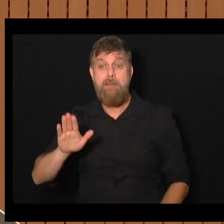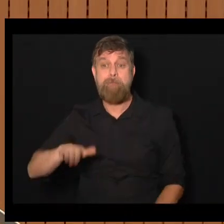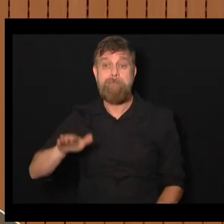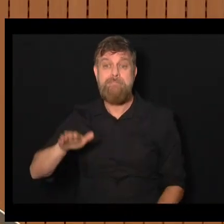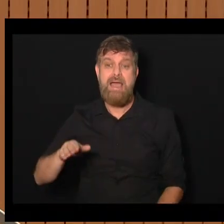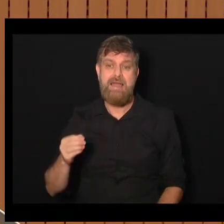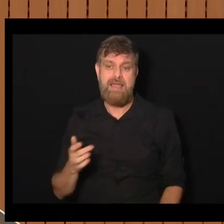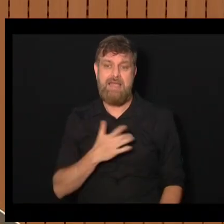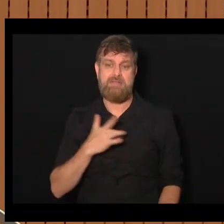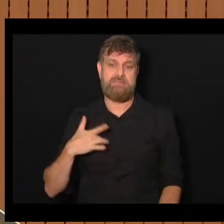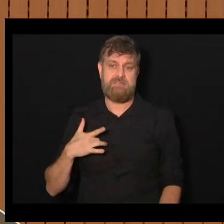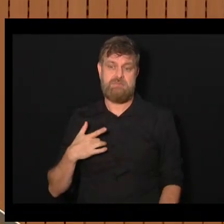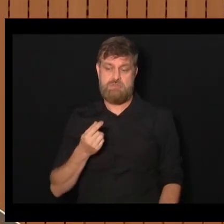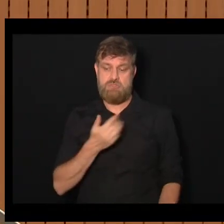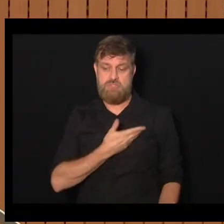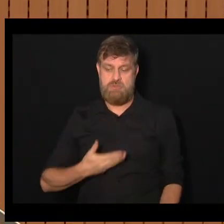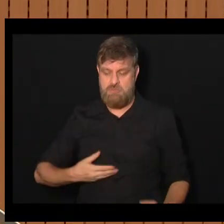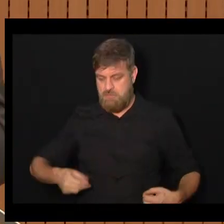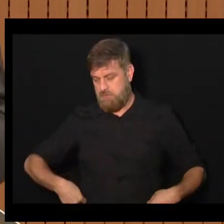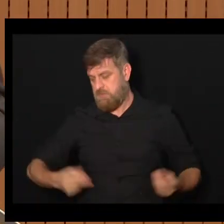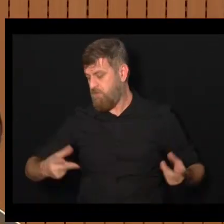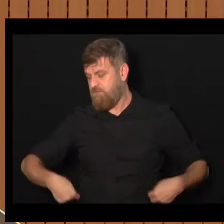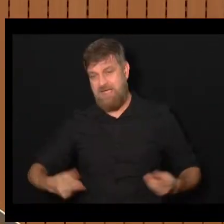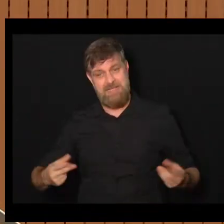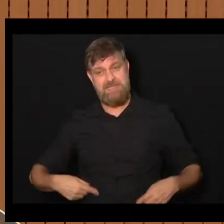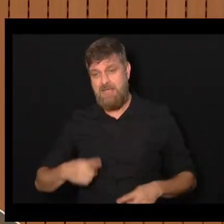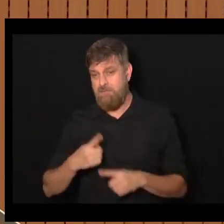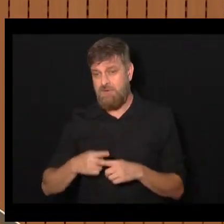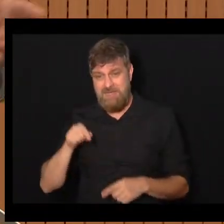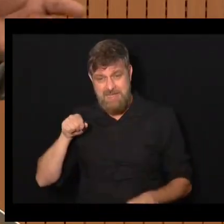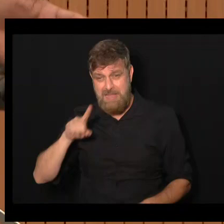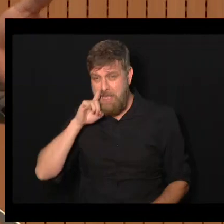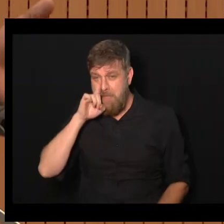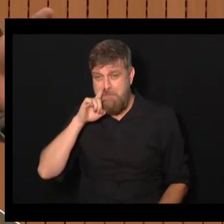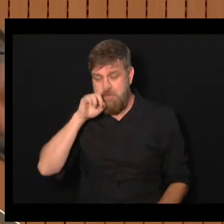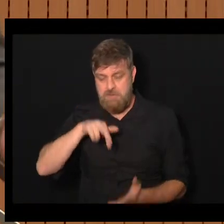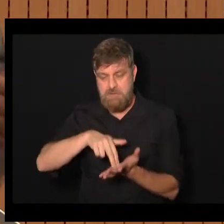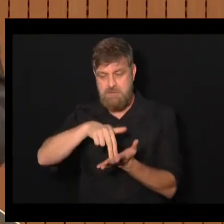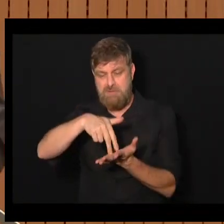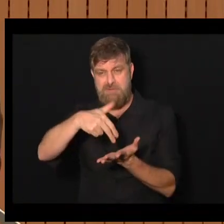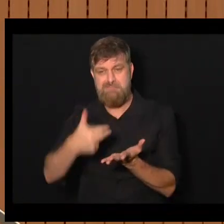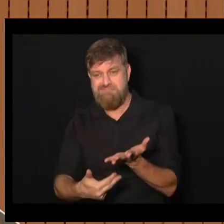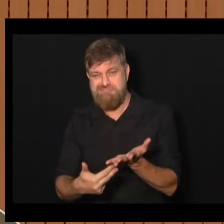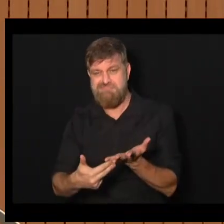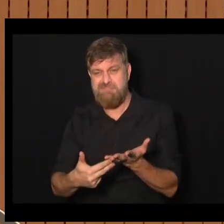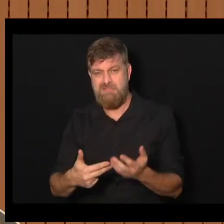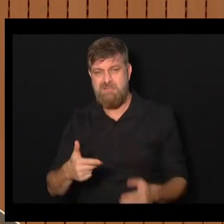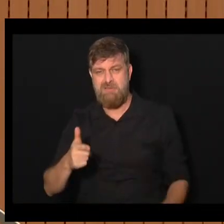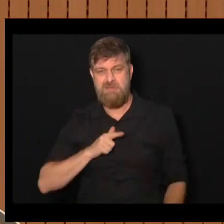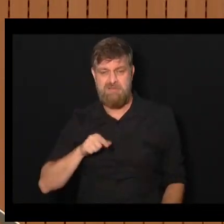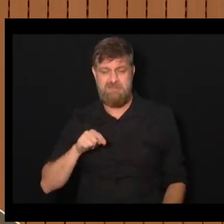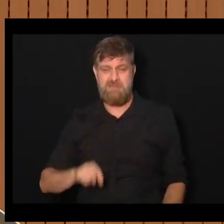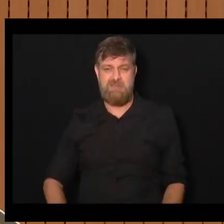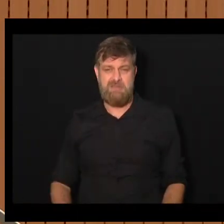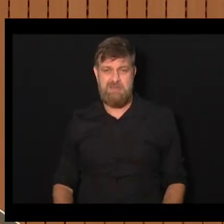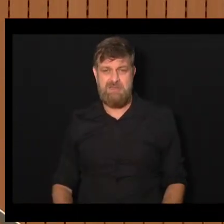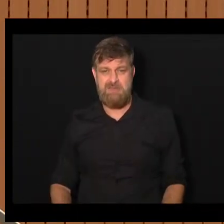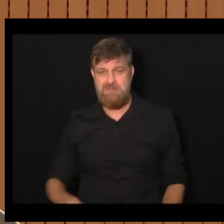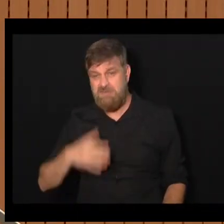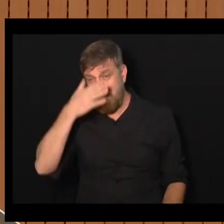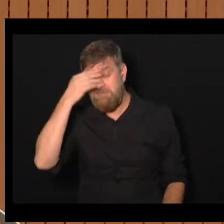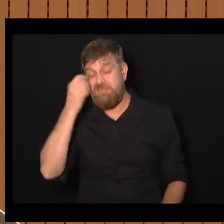saúde para o município. Porque não vai se correr o risco de uma queda na onde o idoso está, dele